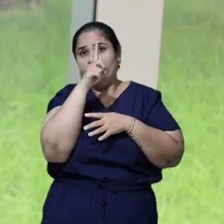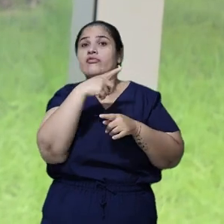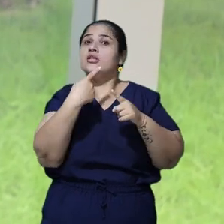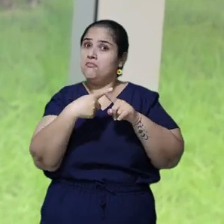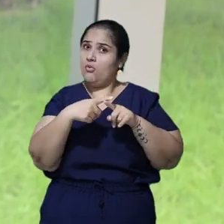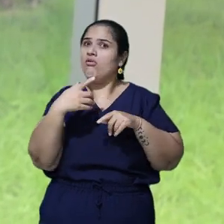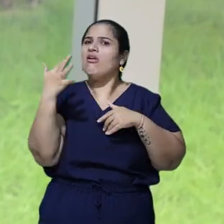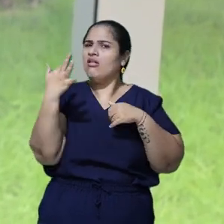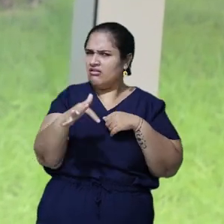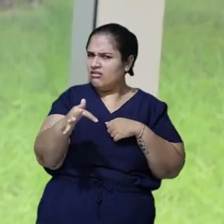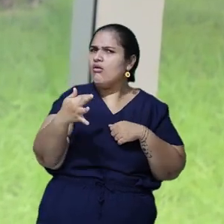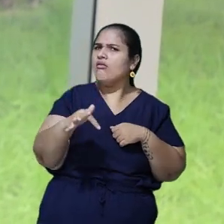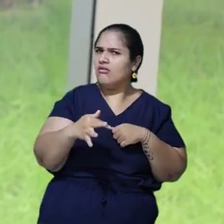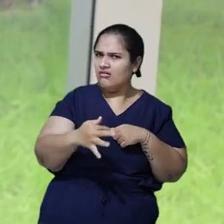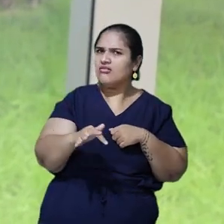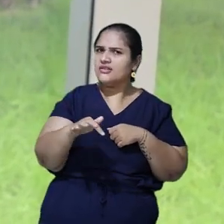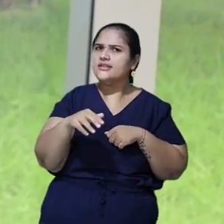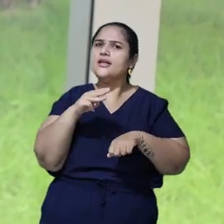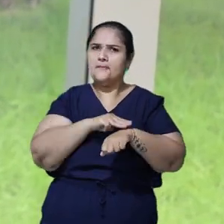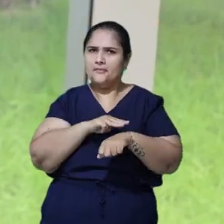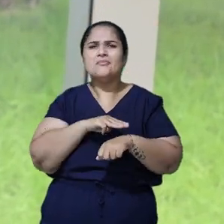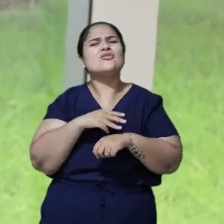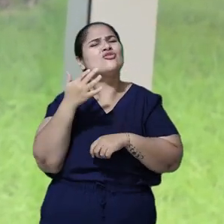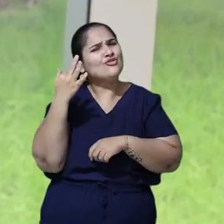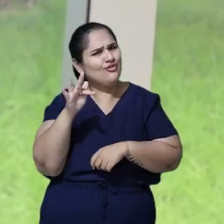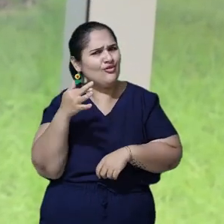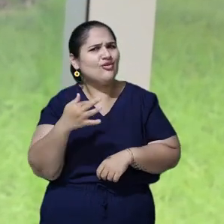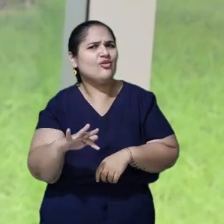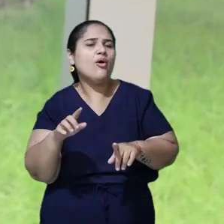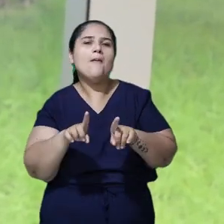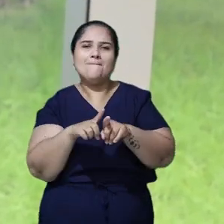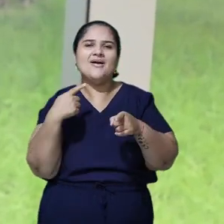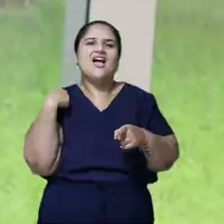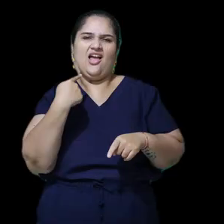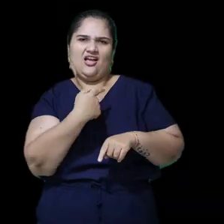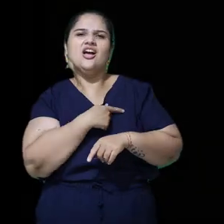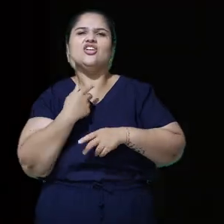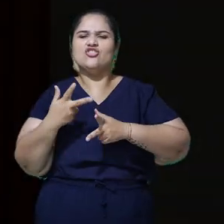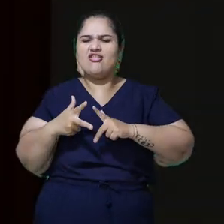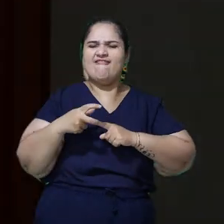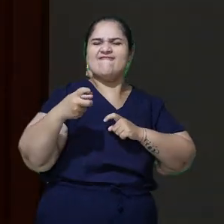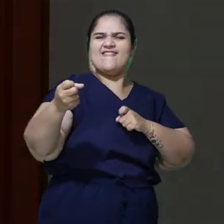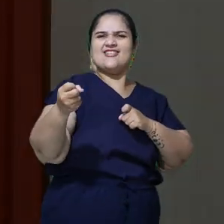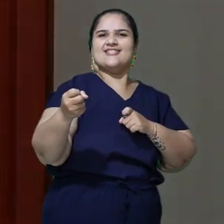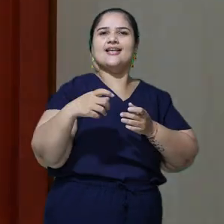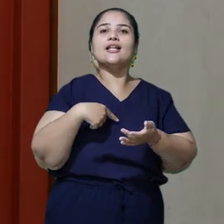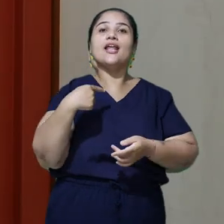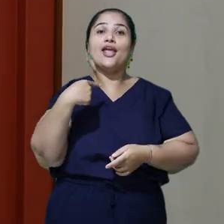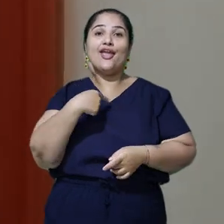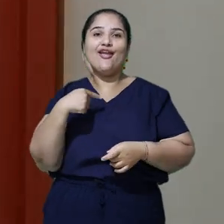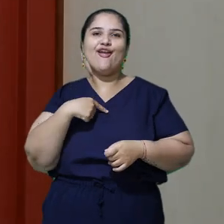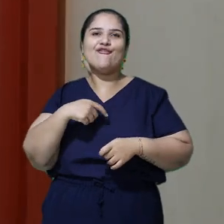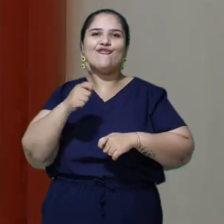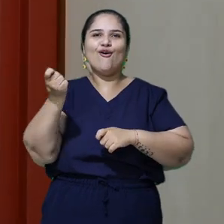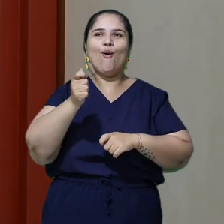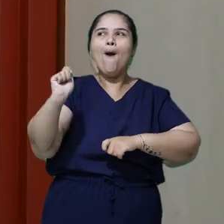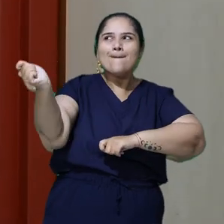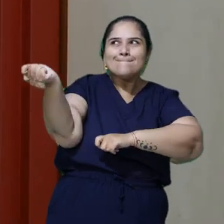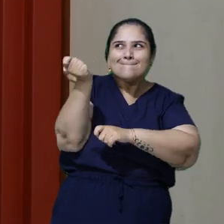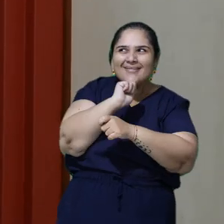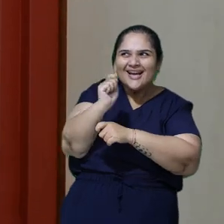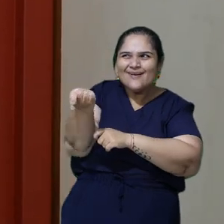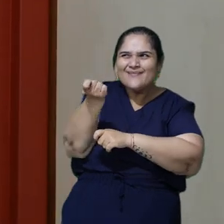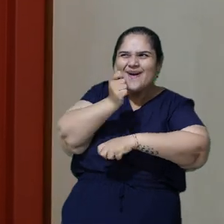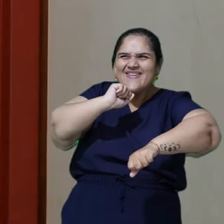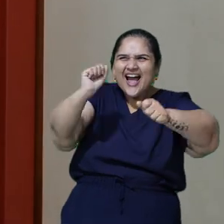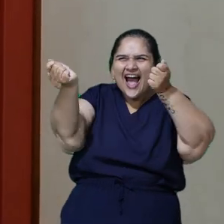ela passar, né, por esse momento, mas a gente está vencendo, né. Eu vou badalar esse sino por mim e